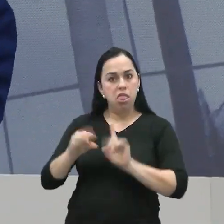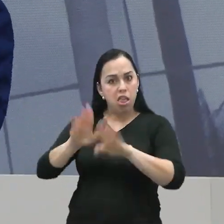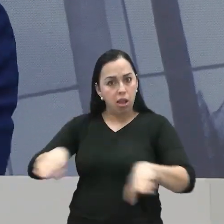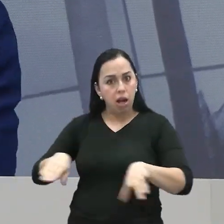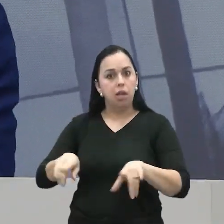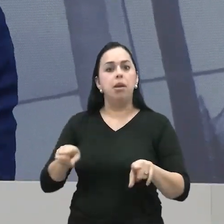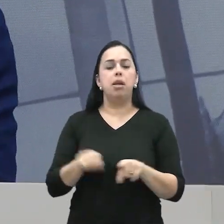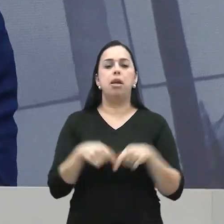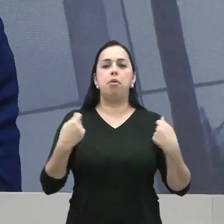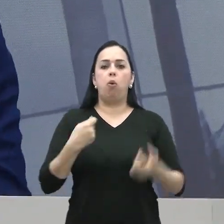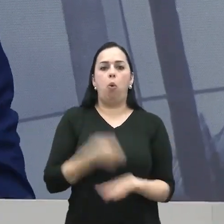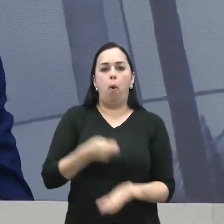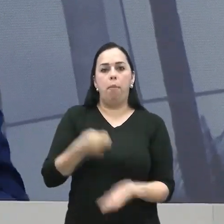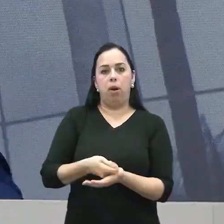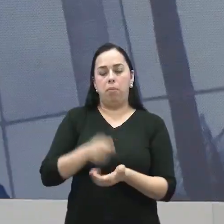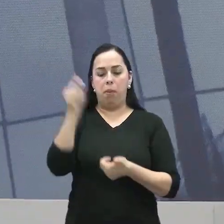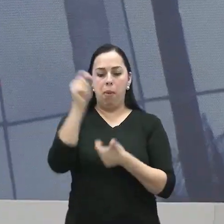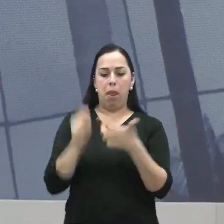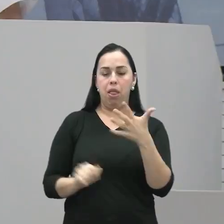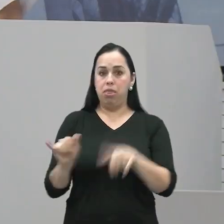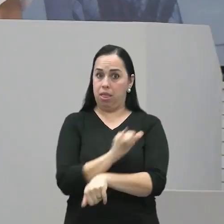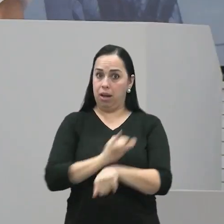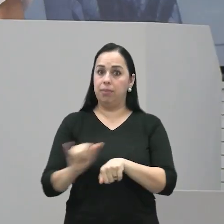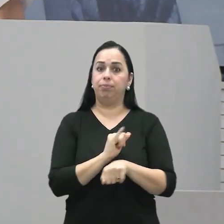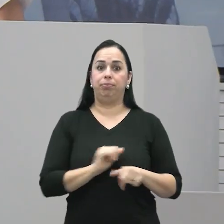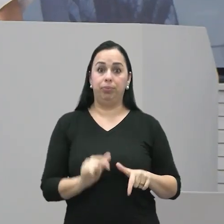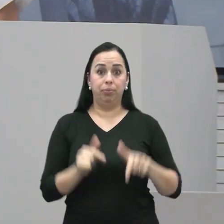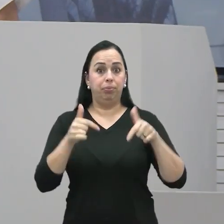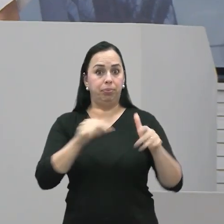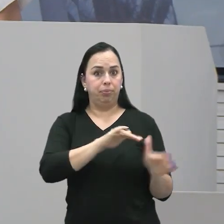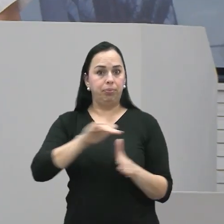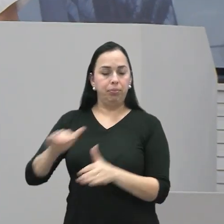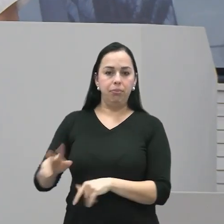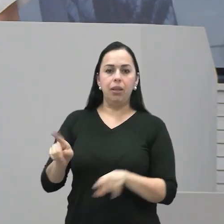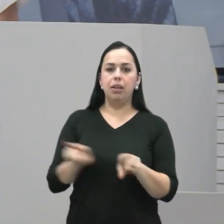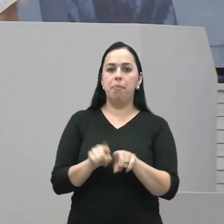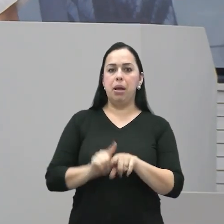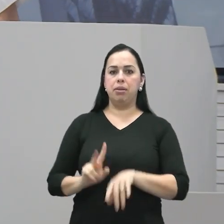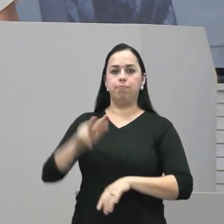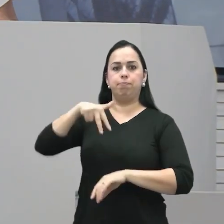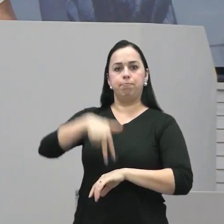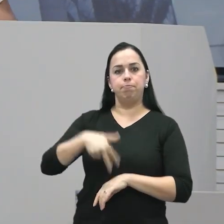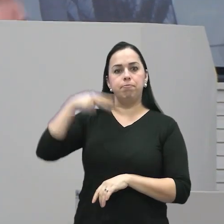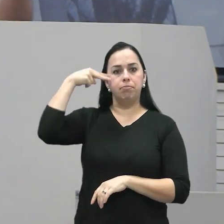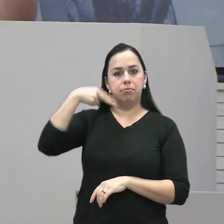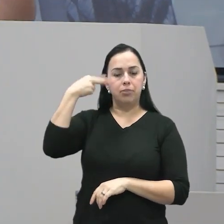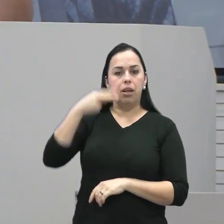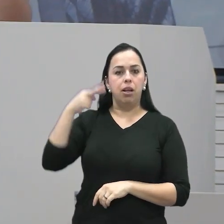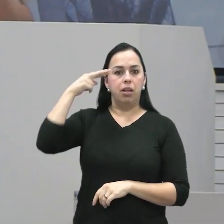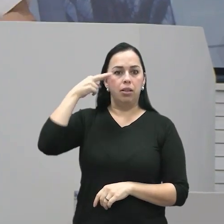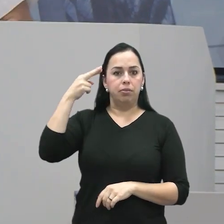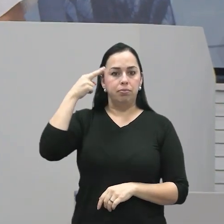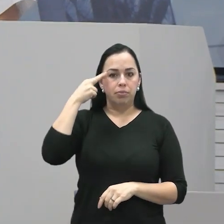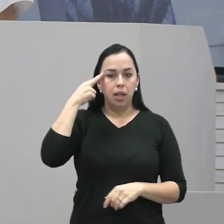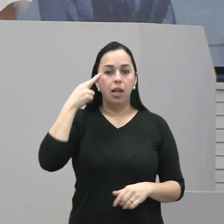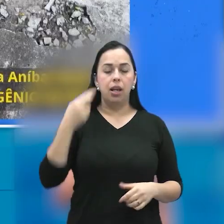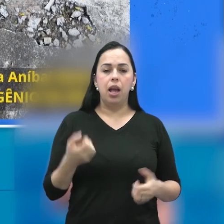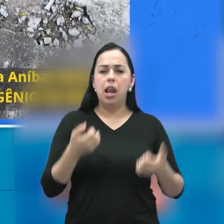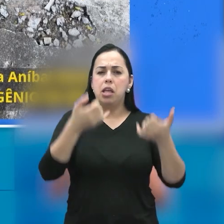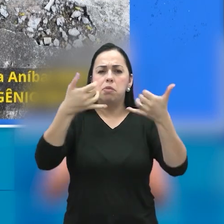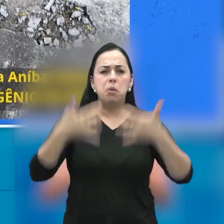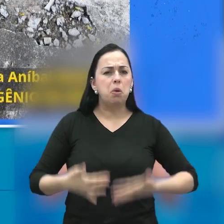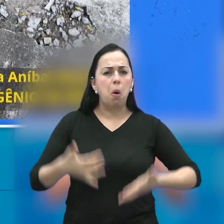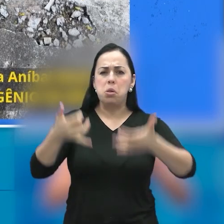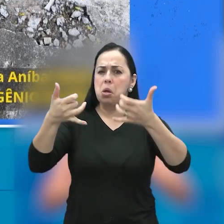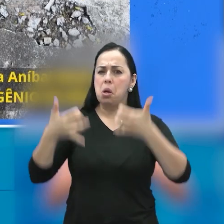e cobrou medidas efetivas. Quem também fez uso da tribuna foi o vereador Rogério da Acazem.